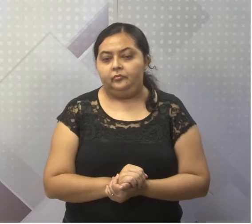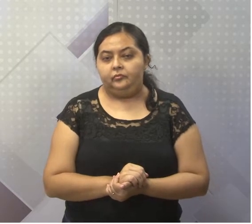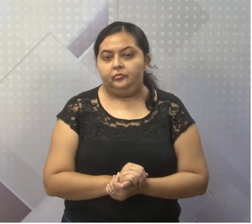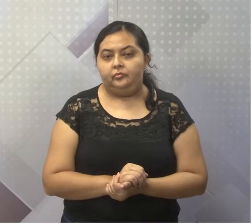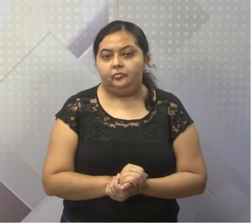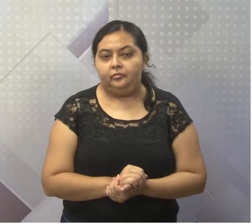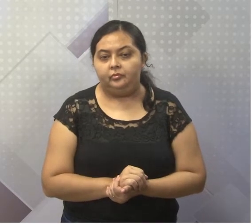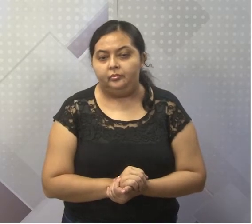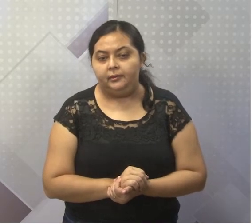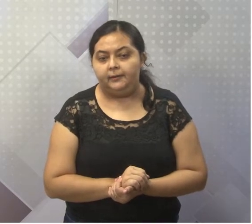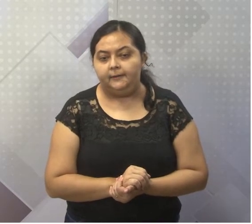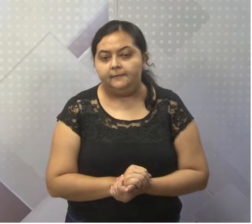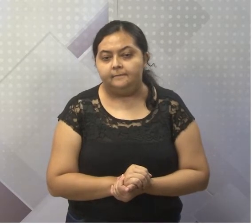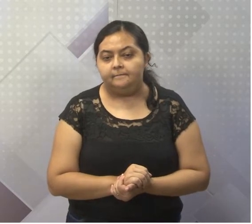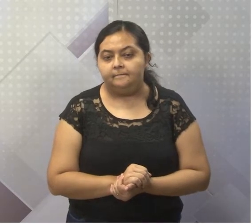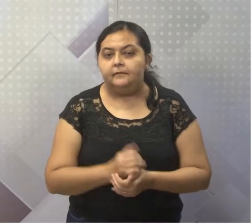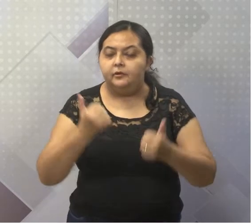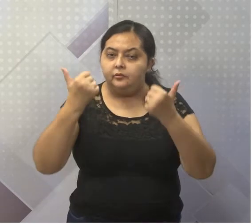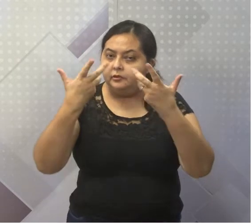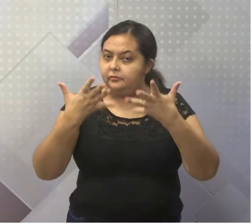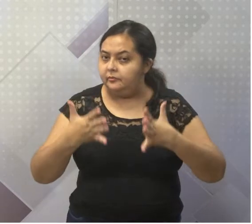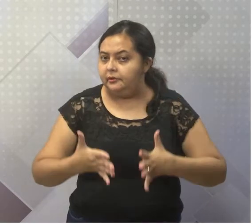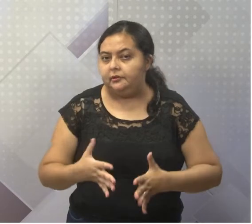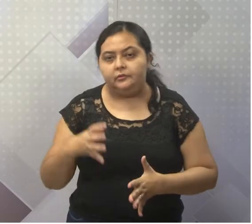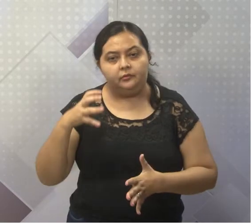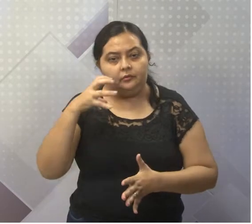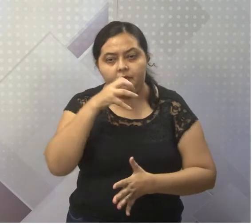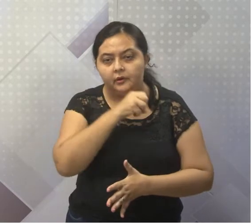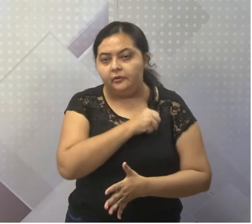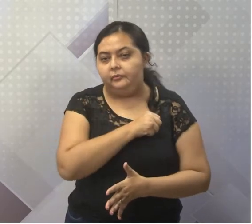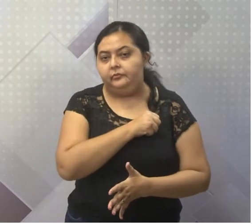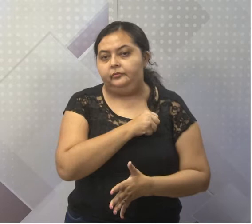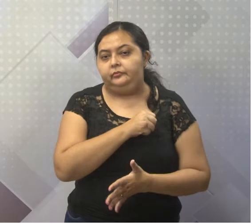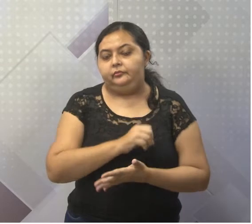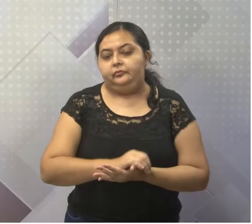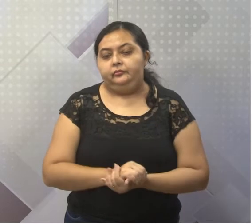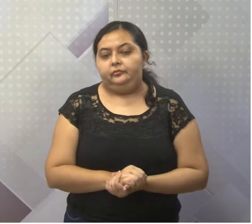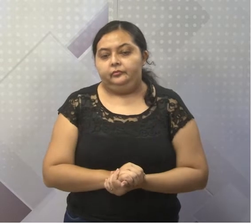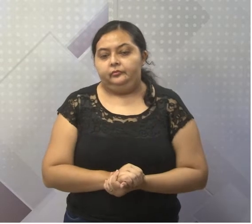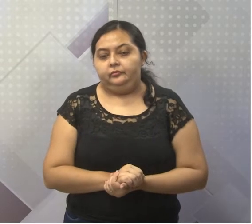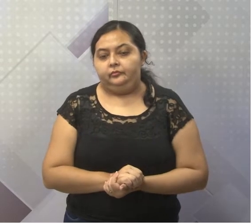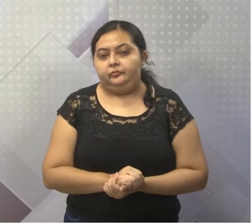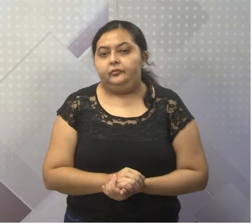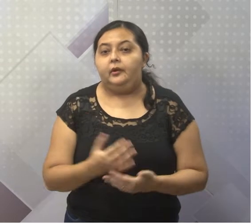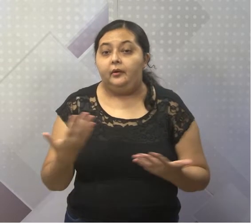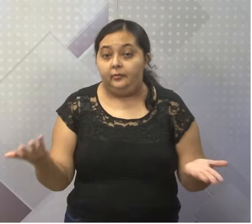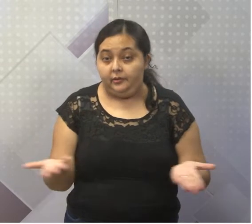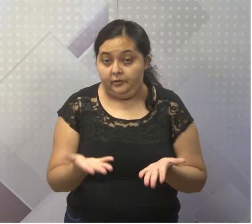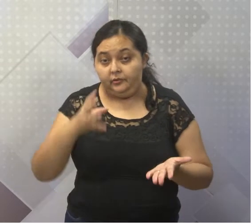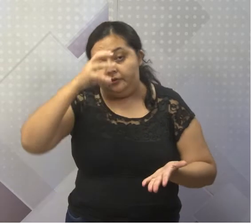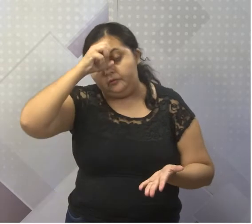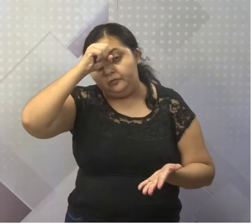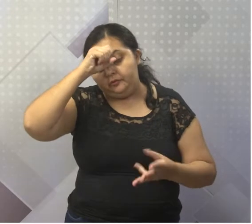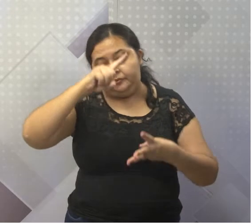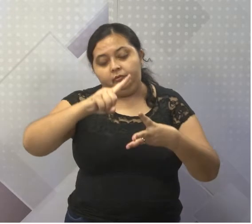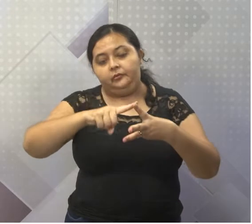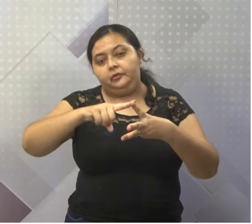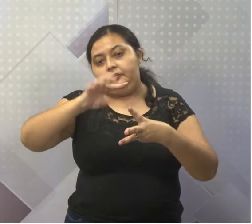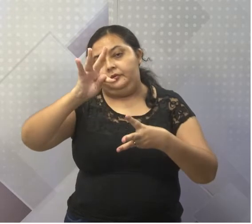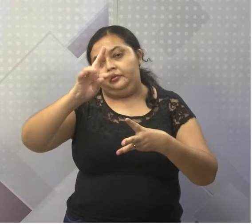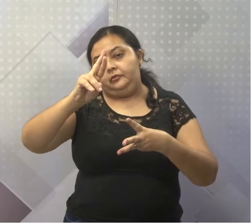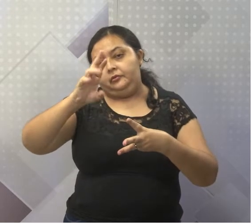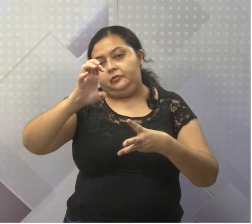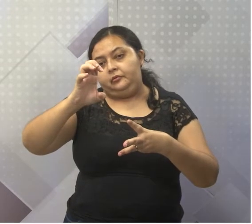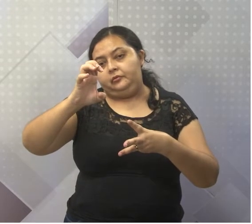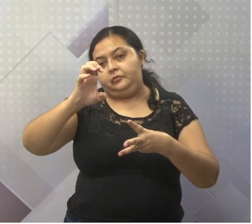um breve interlúdio aí como ele falou como texto ele coloca entre Essas duas últimas né mas vamos aprender aí sobre o trecento